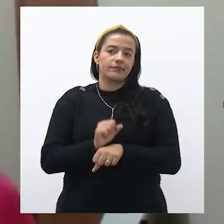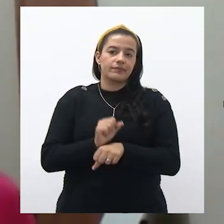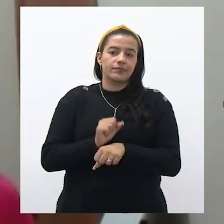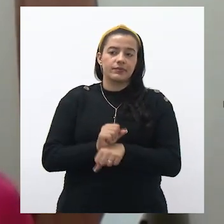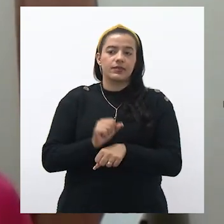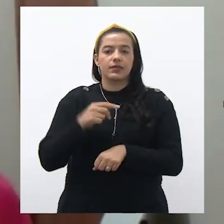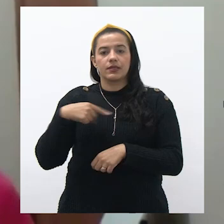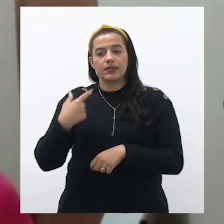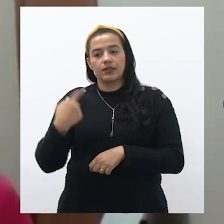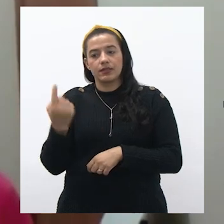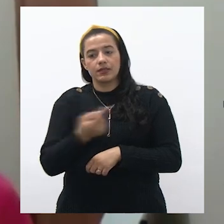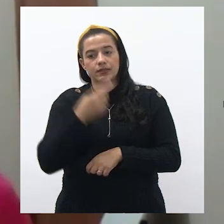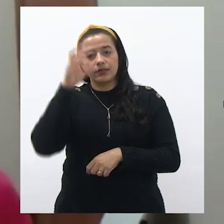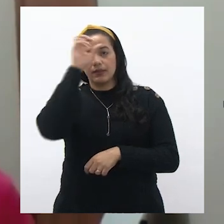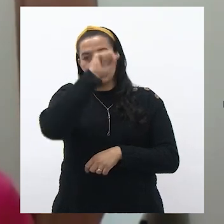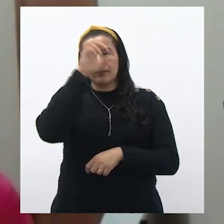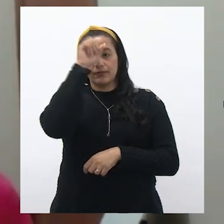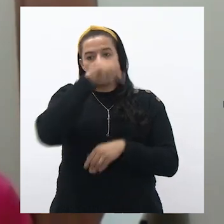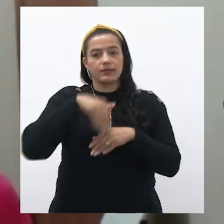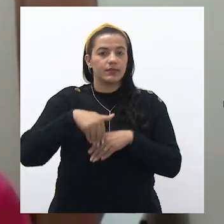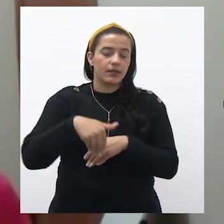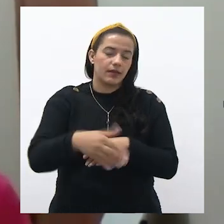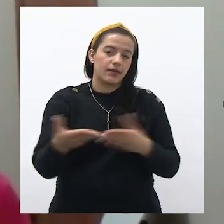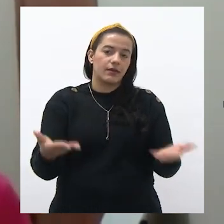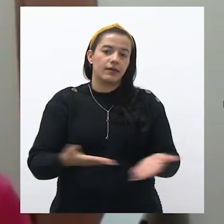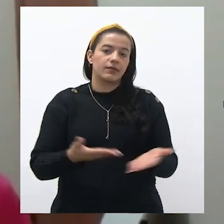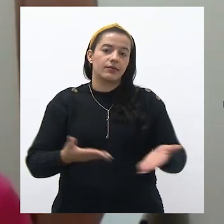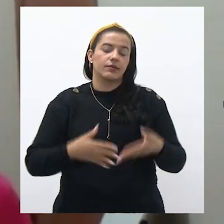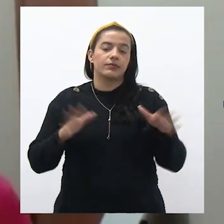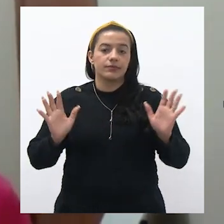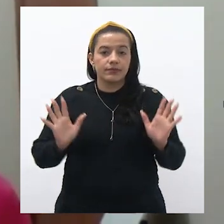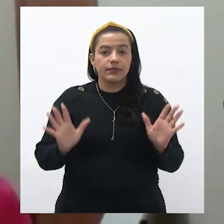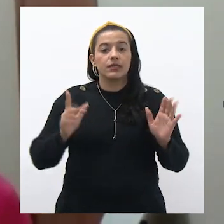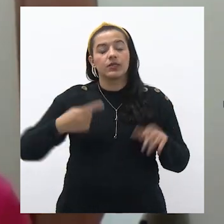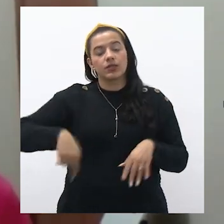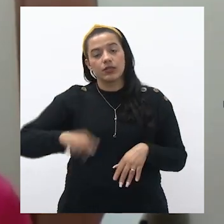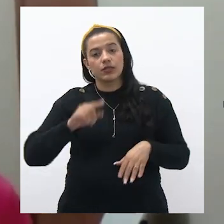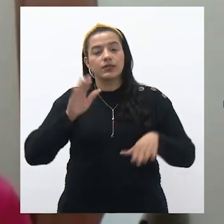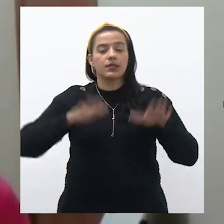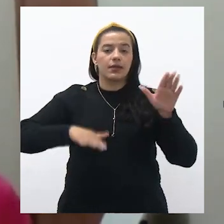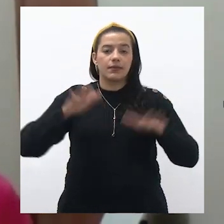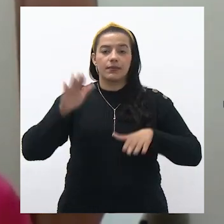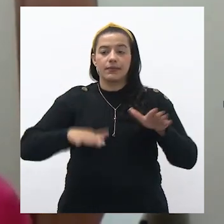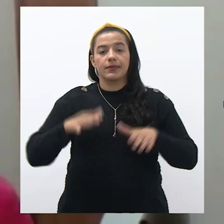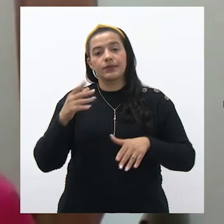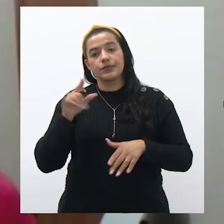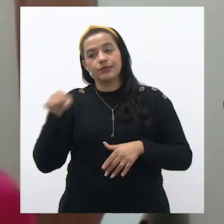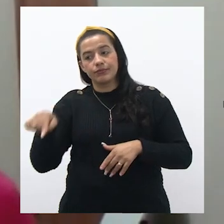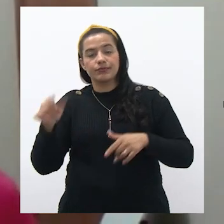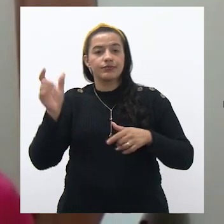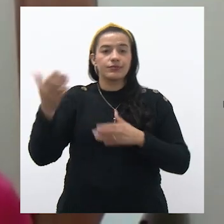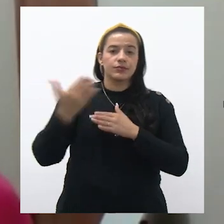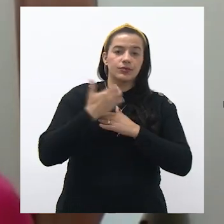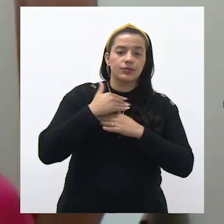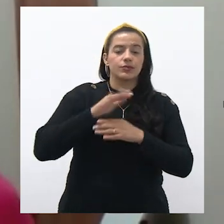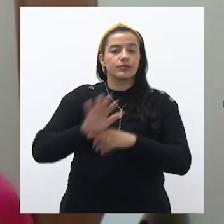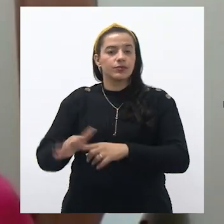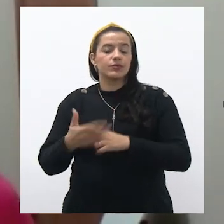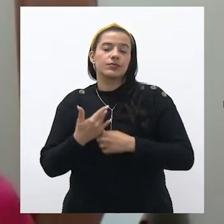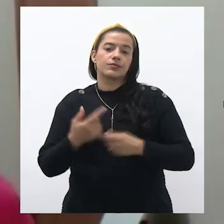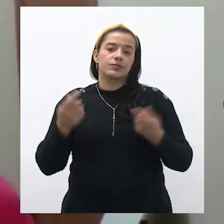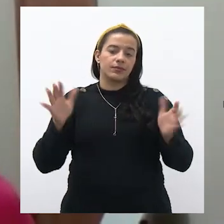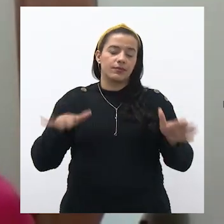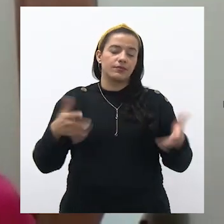vai aprender agora, não tem como. Infelizmente, a gente depende do outro. Olha a ansiedade aí, né? Não depende só da gente,